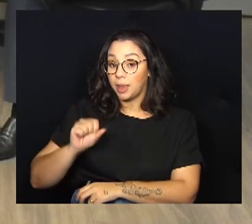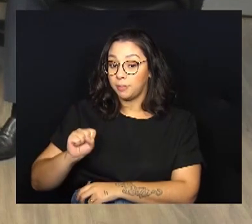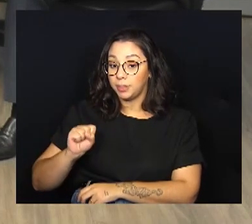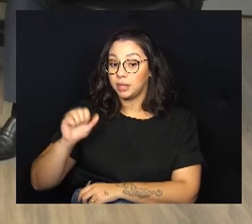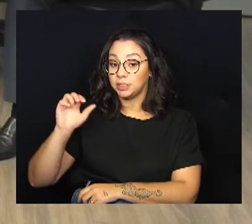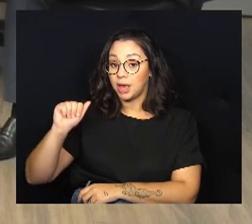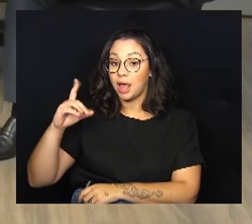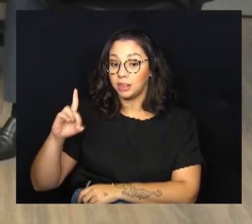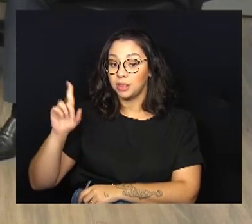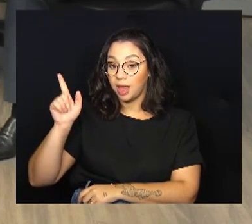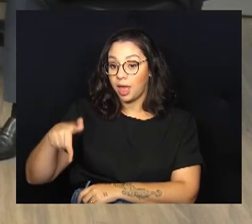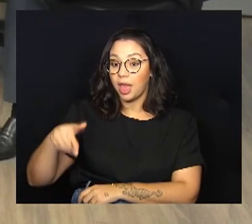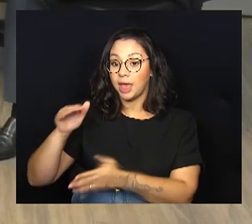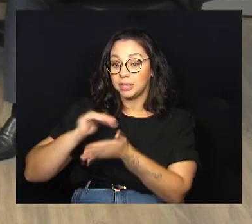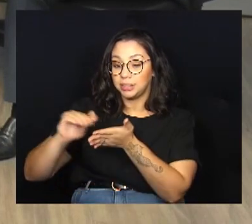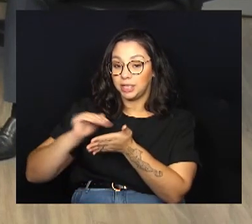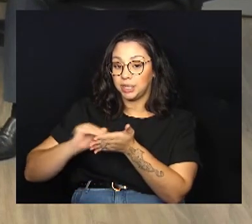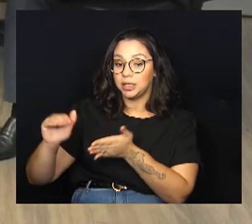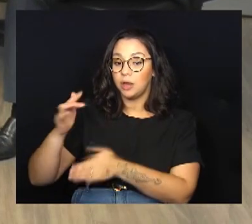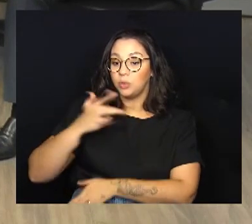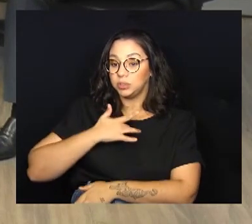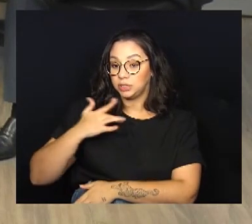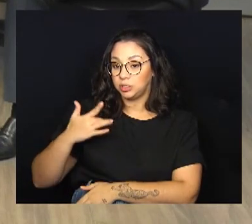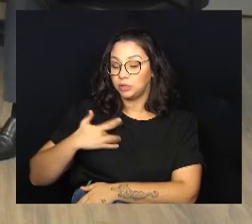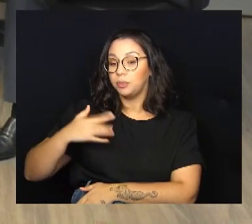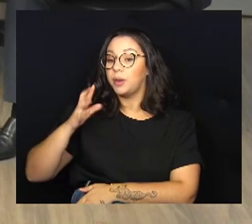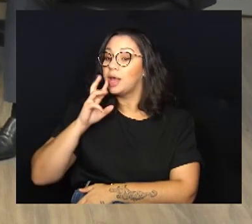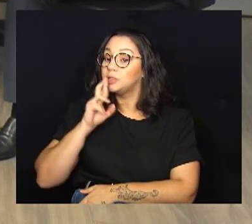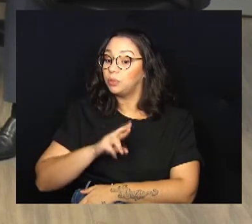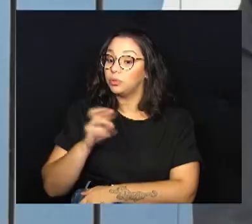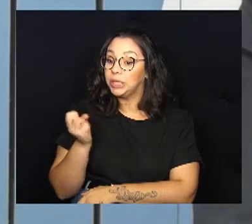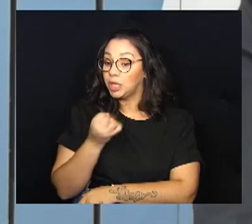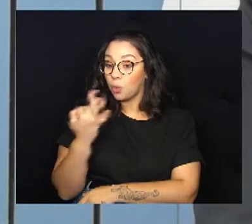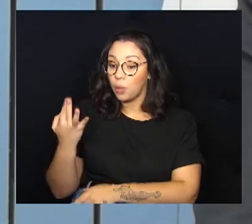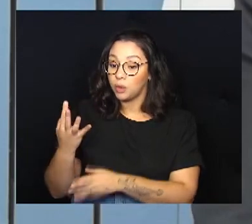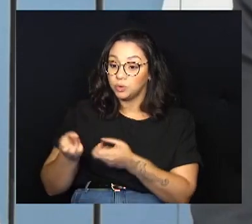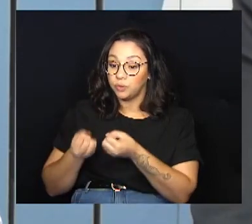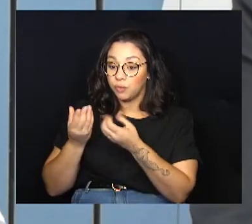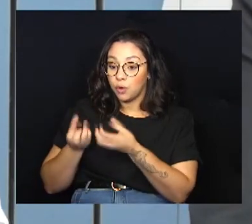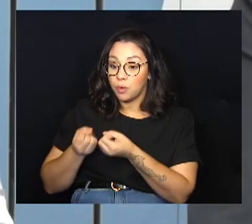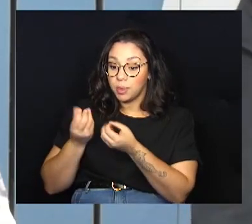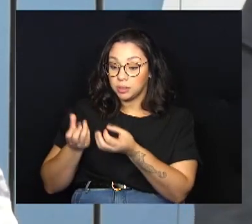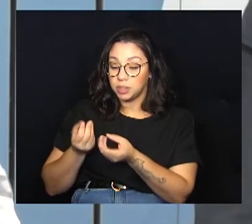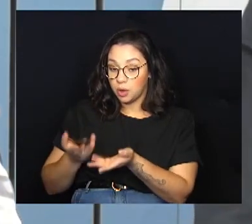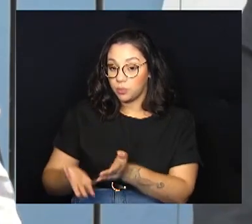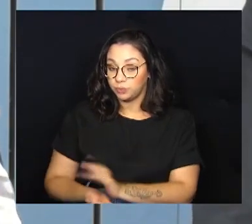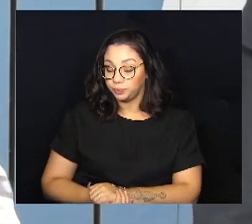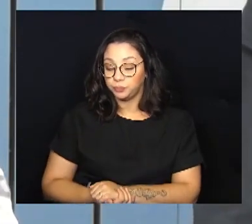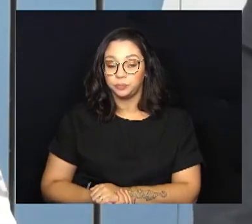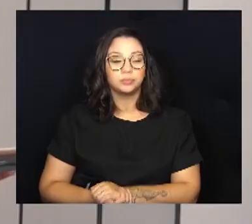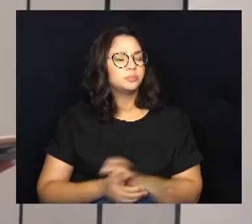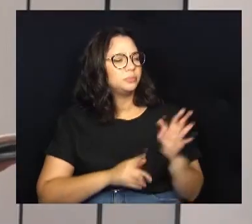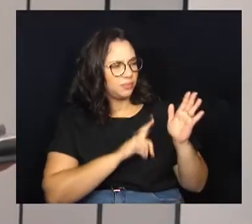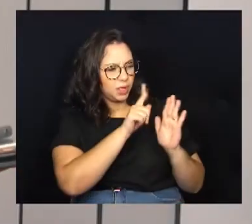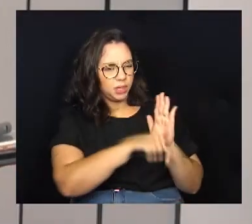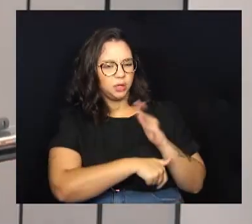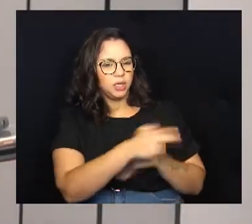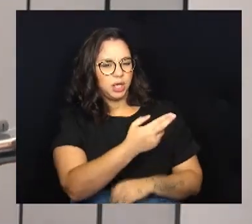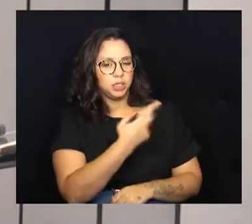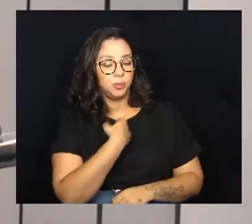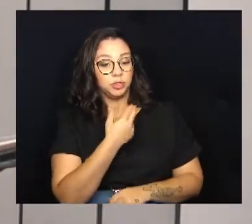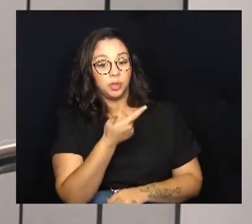falar. Ela chega primeiro no Padre Haroldo ou na coordenadoria? Na Coordenadoria de Prevenção às Drogas. E o conselho? Drogas. Pode chegar via conselho também?